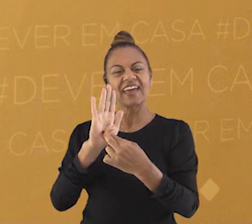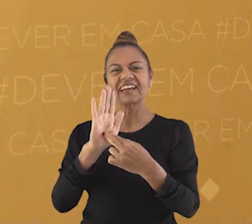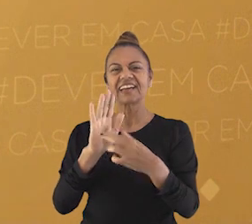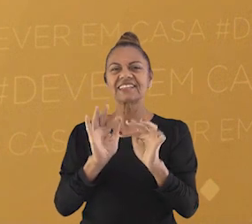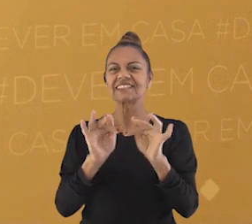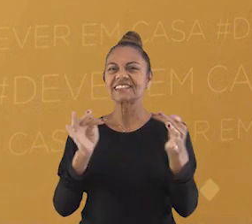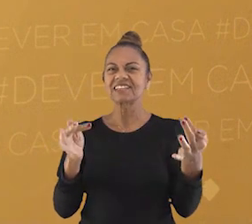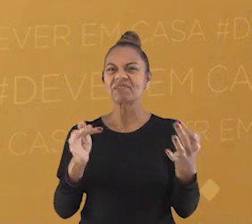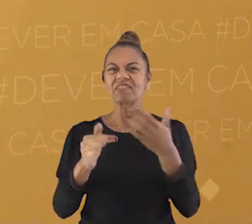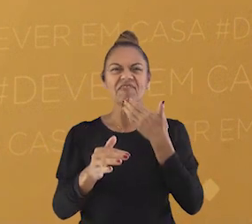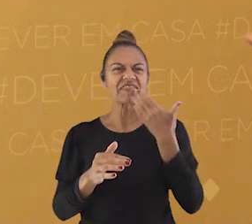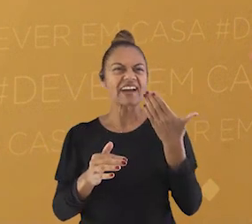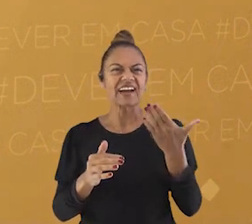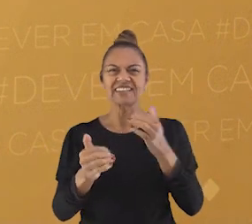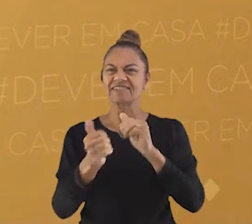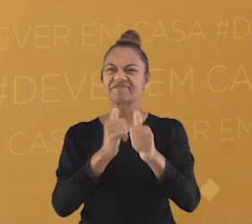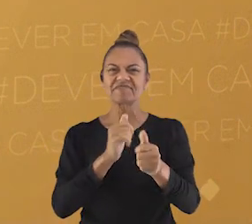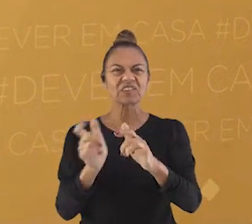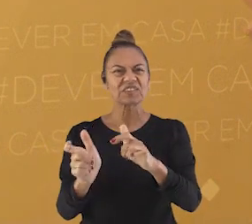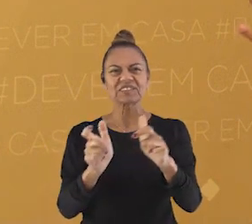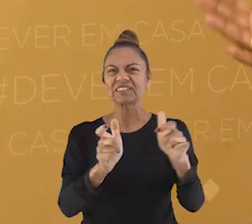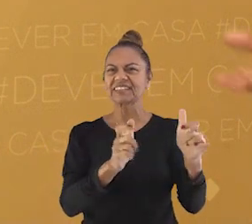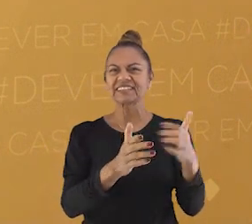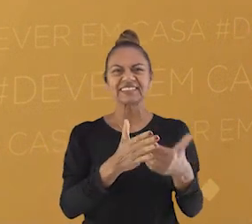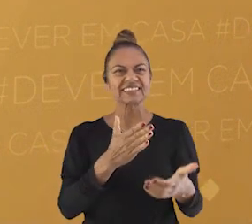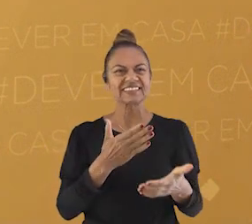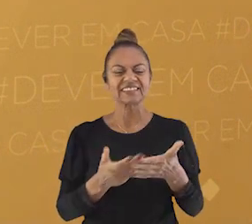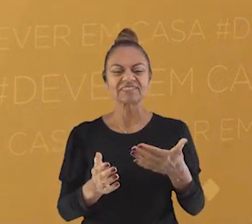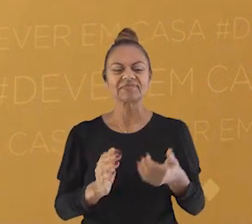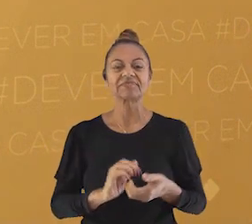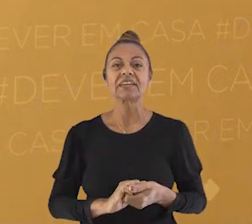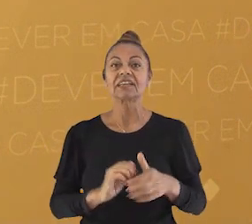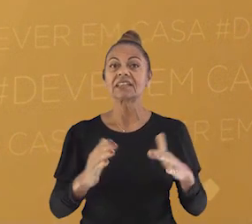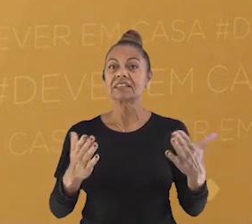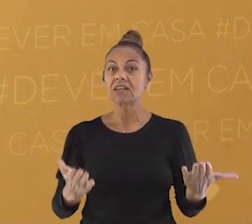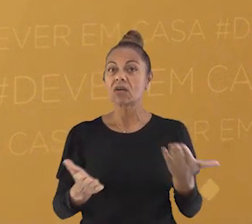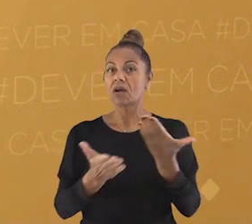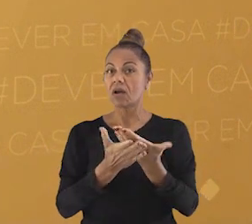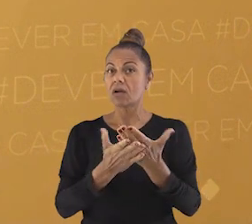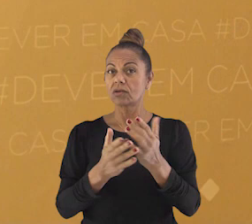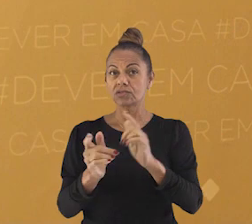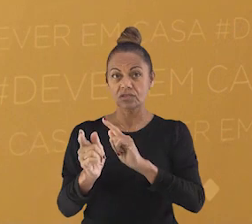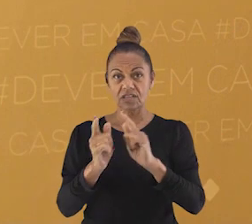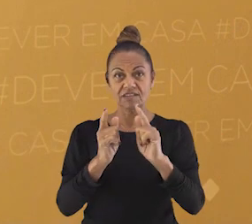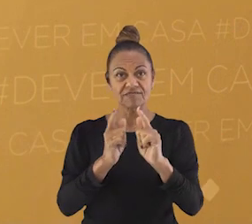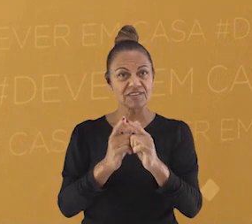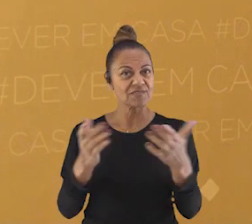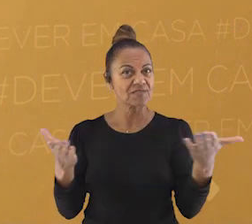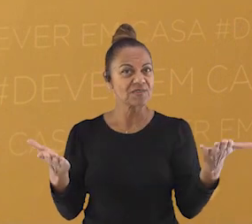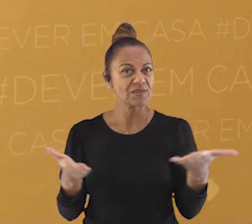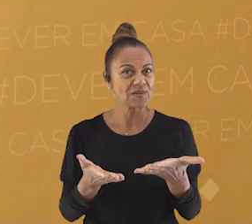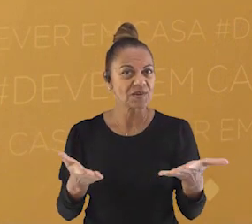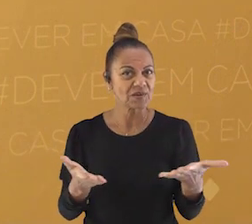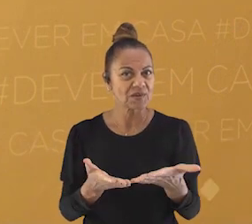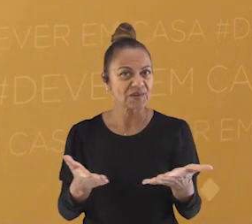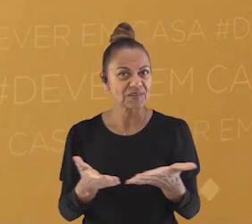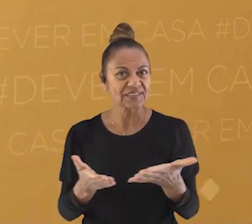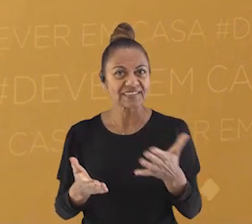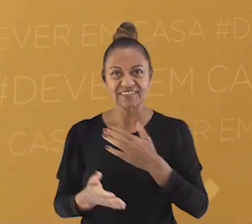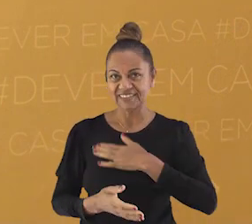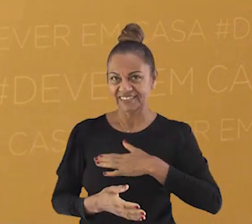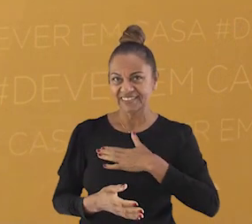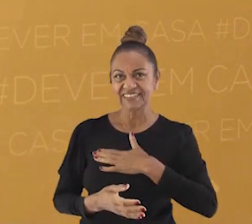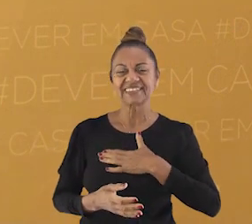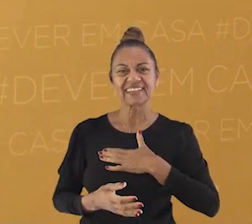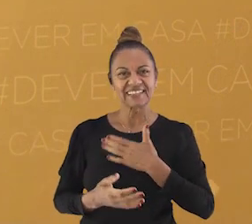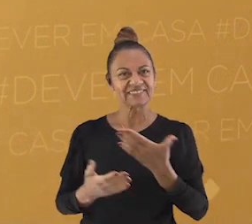tem regras simples e é fácil de jogar em qualquer lugar. E é isso, galerinha. Essa foi a aula de geografia de hoje.